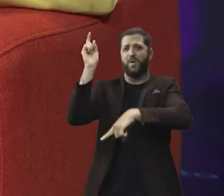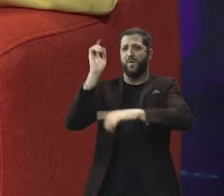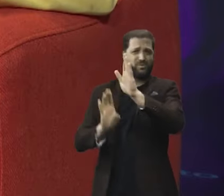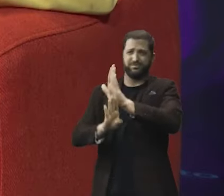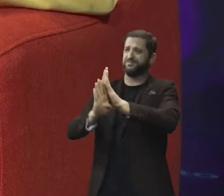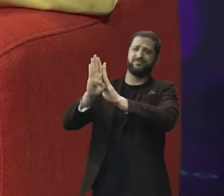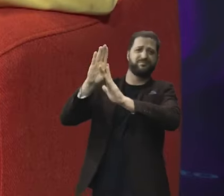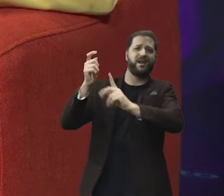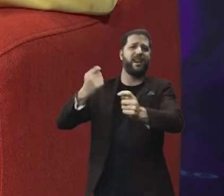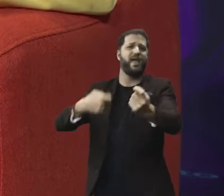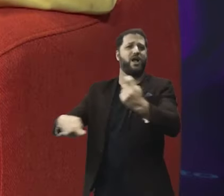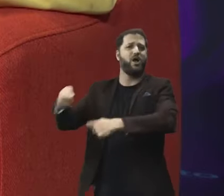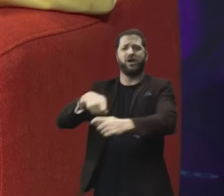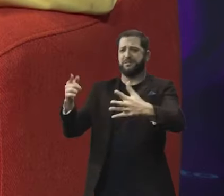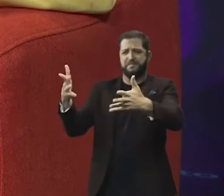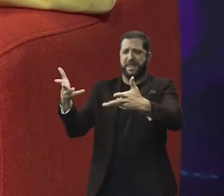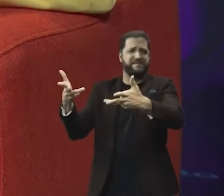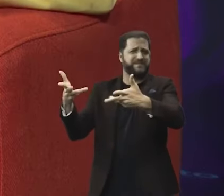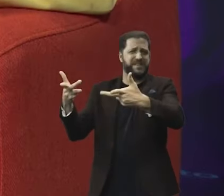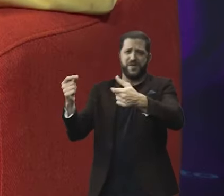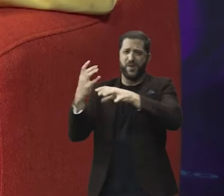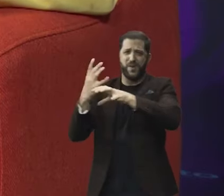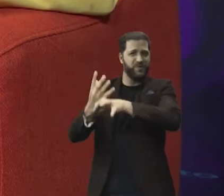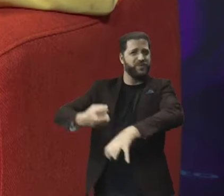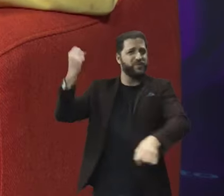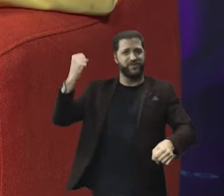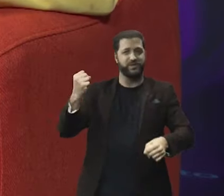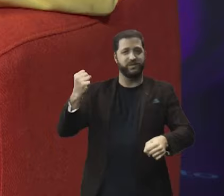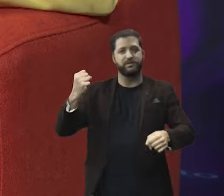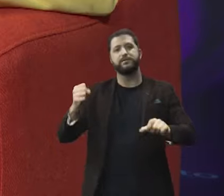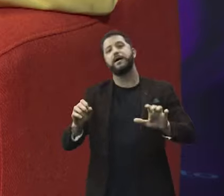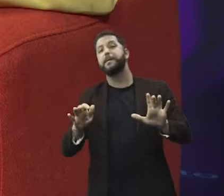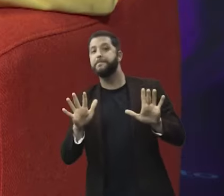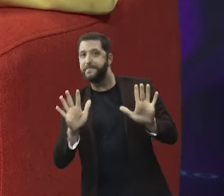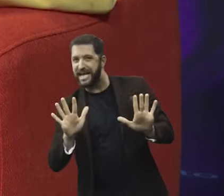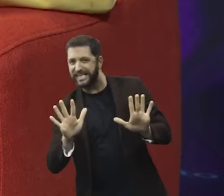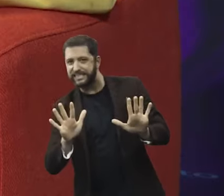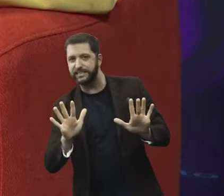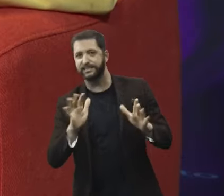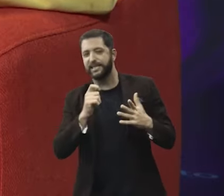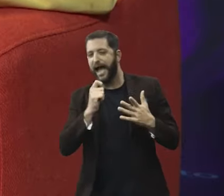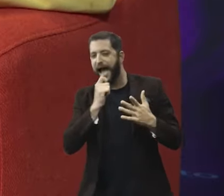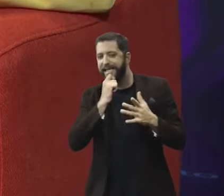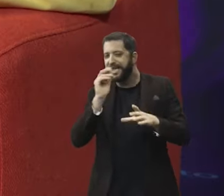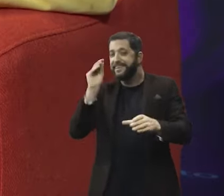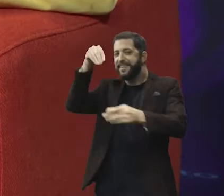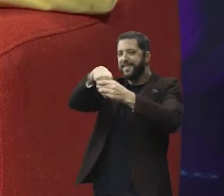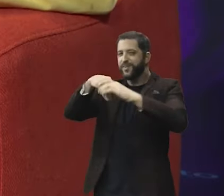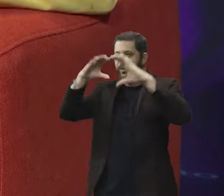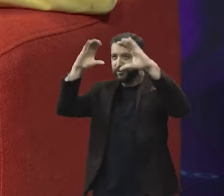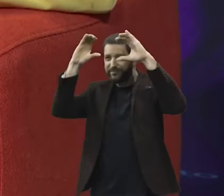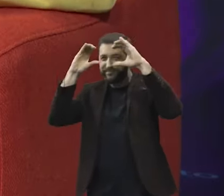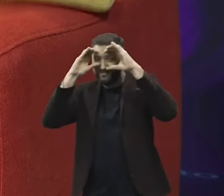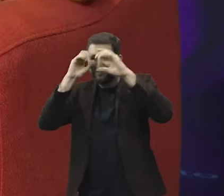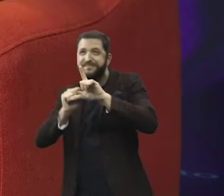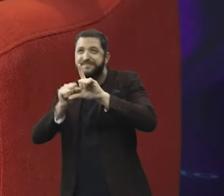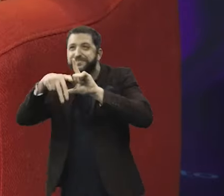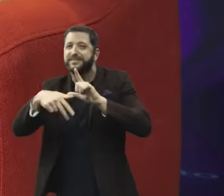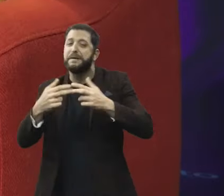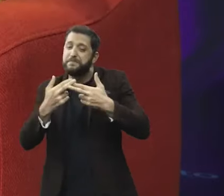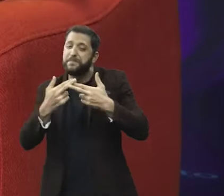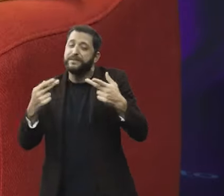pode ser extremamente lucrativo mas existem coisas ali dentro que podem ser extremamente maléficas